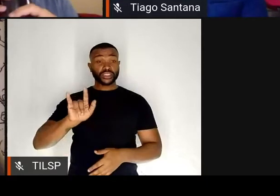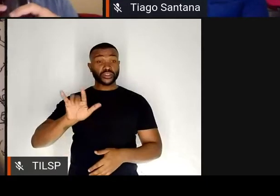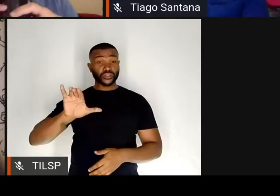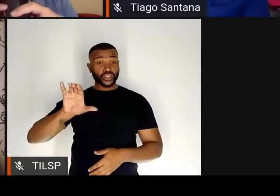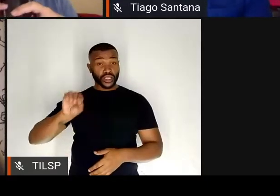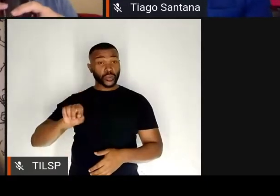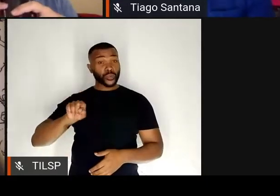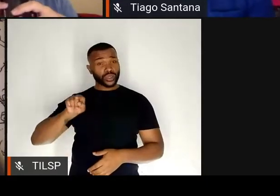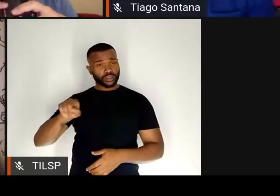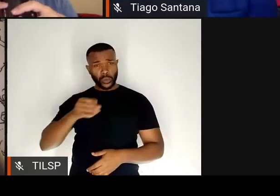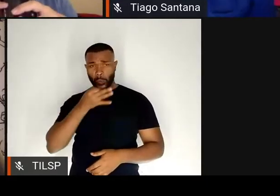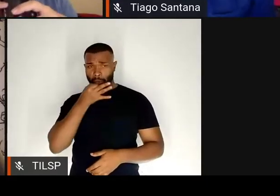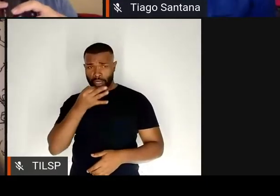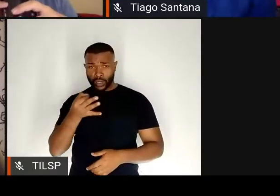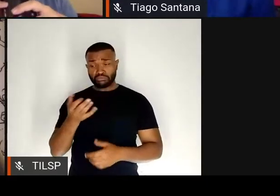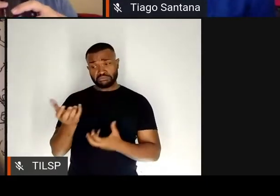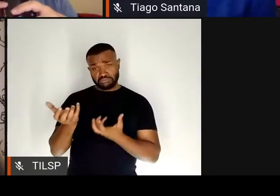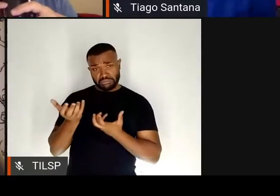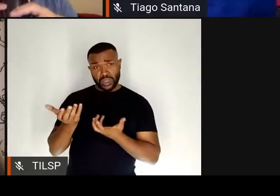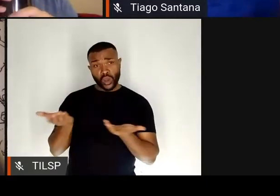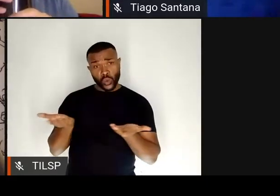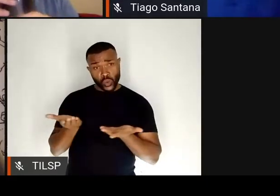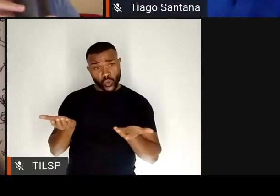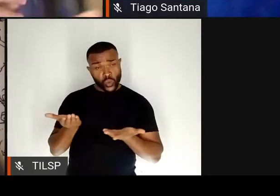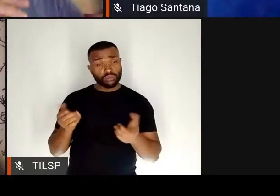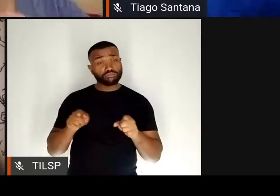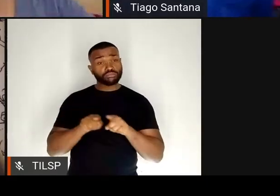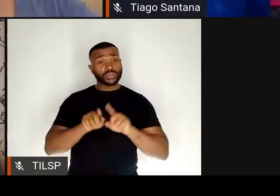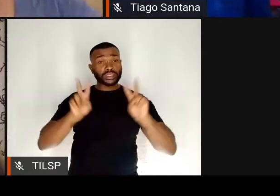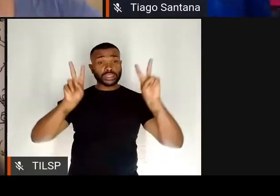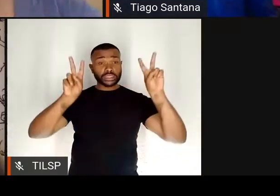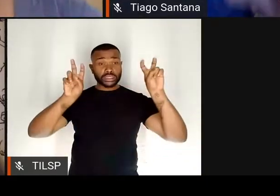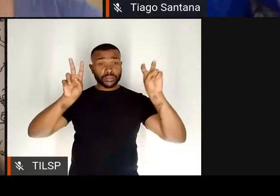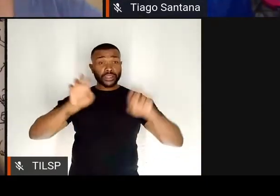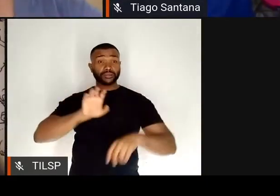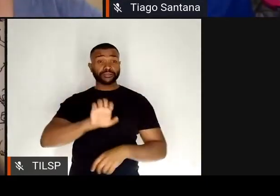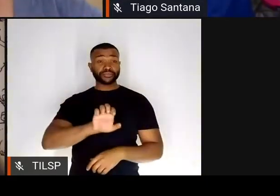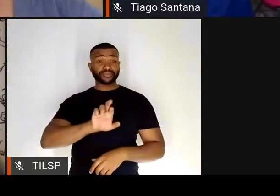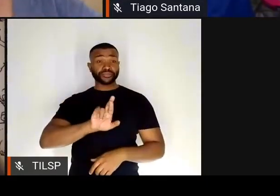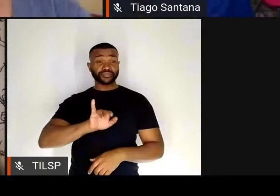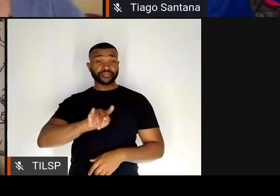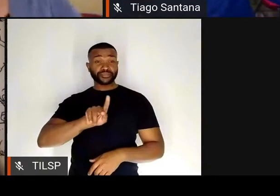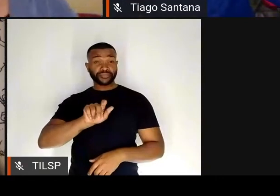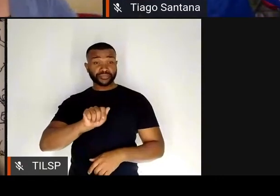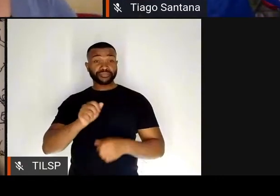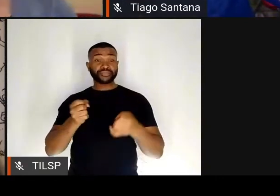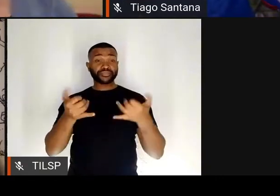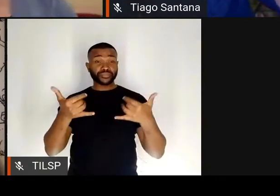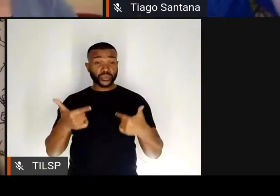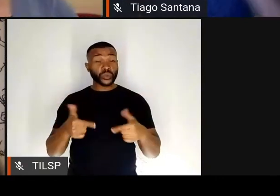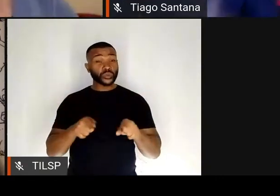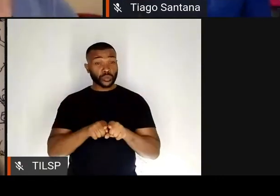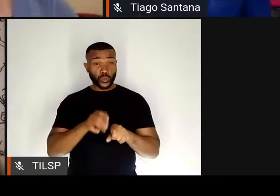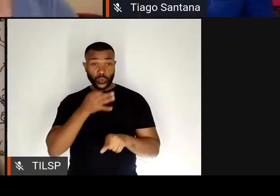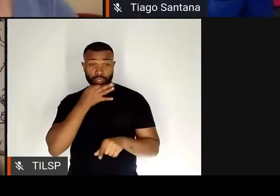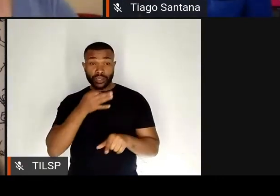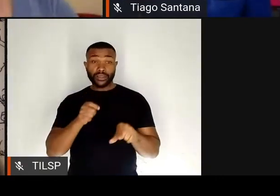você quiser, nesse momento. Eu acho que sobre as questões que a Érica colocou, eu tenho algumas questões a comentar, queria ouvir o Victor também.